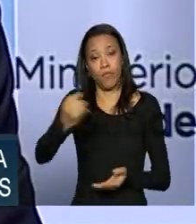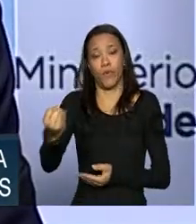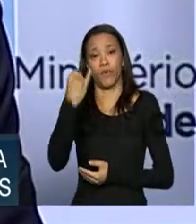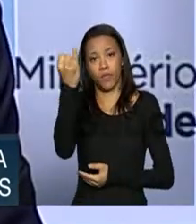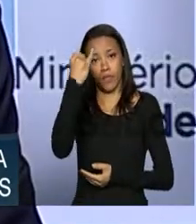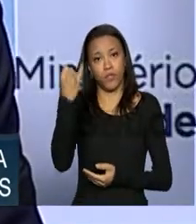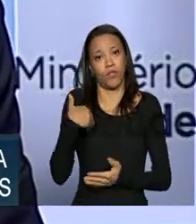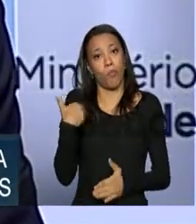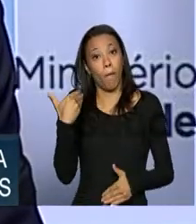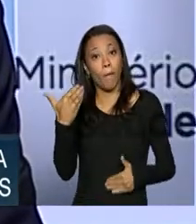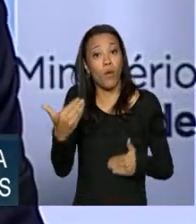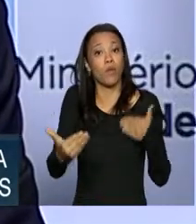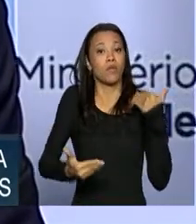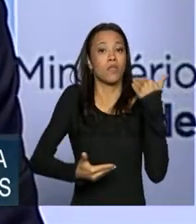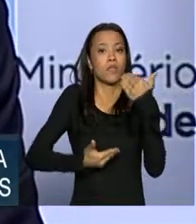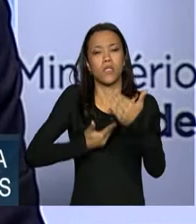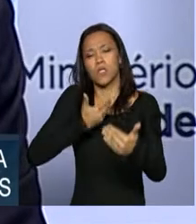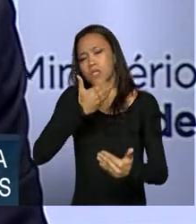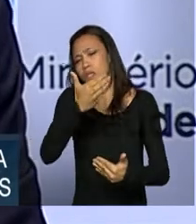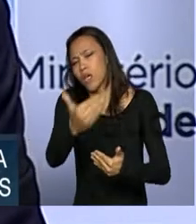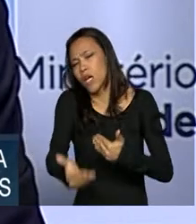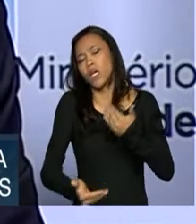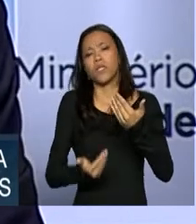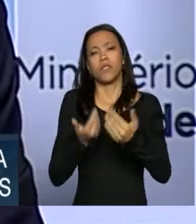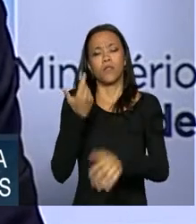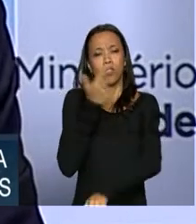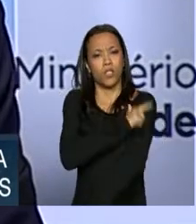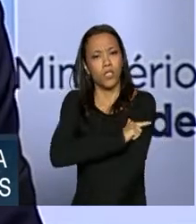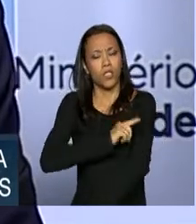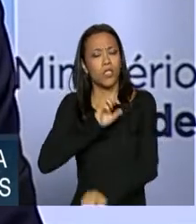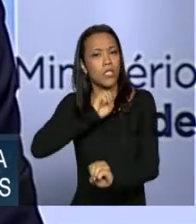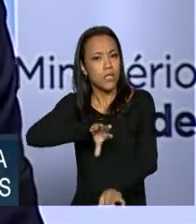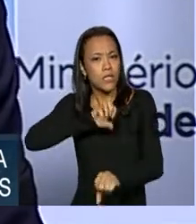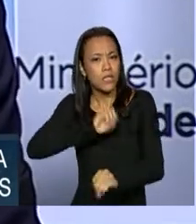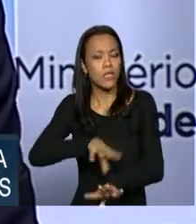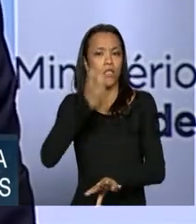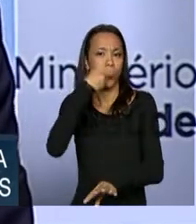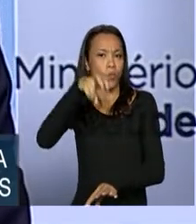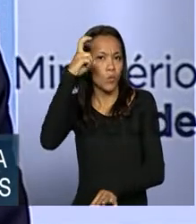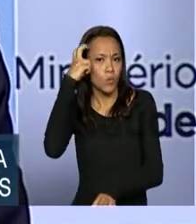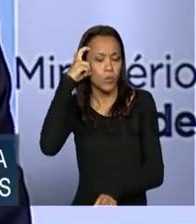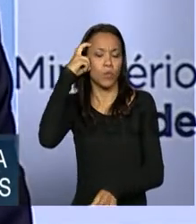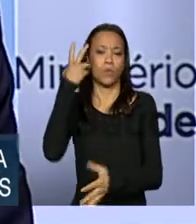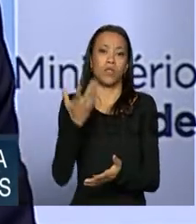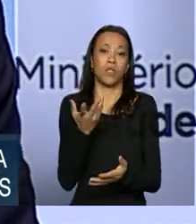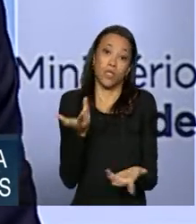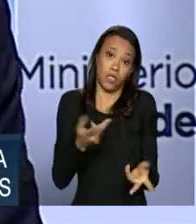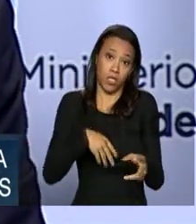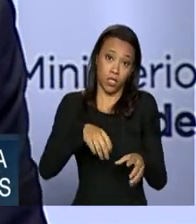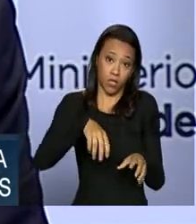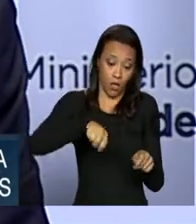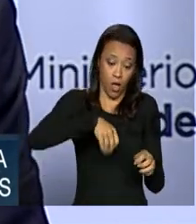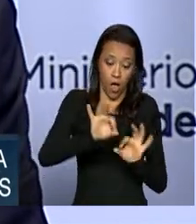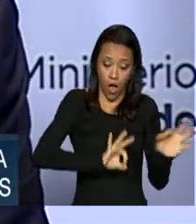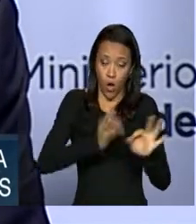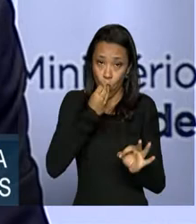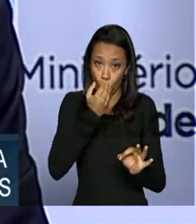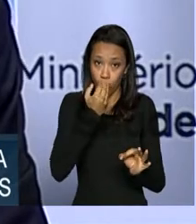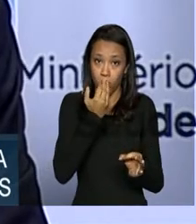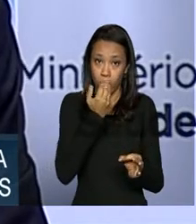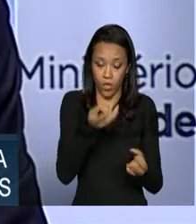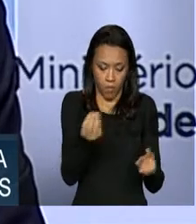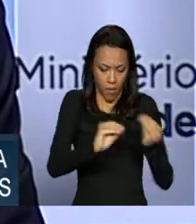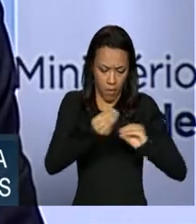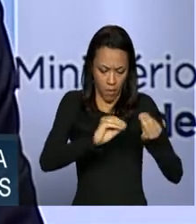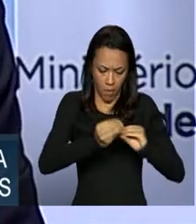um processo de crítica, de reeducação alimentar, né? Seja no preparo, seja na adição que